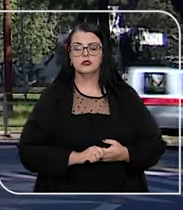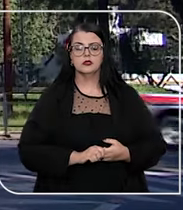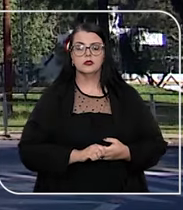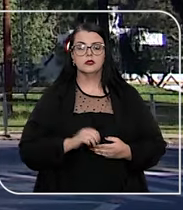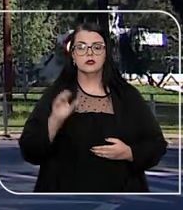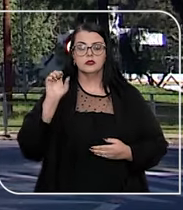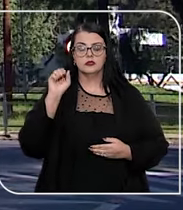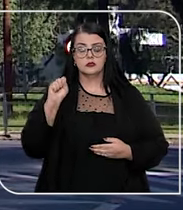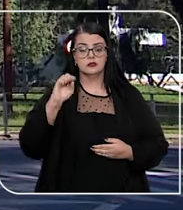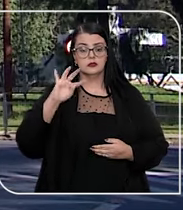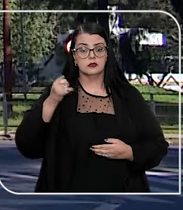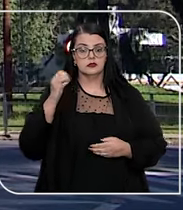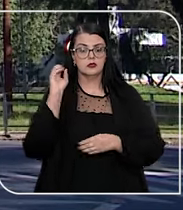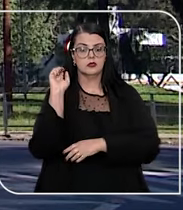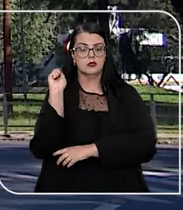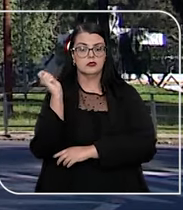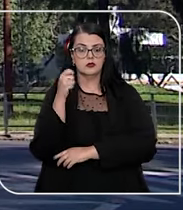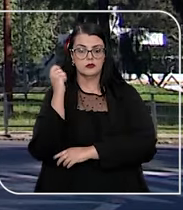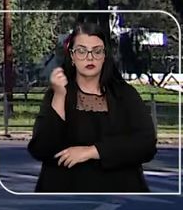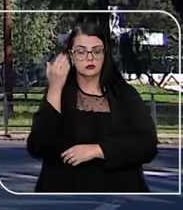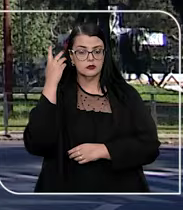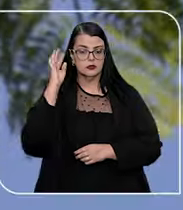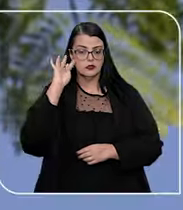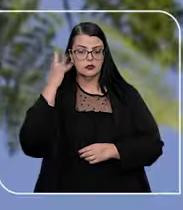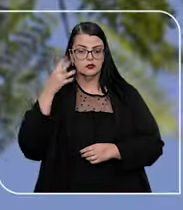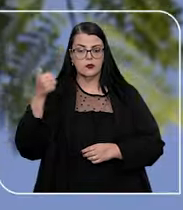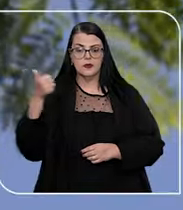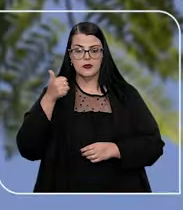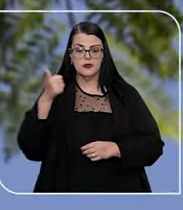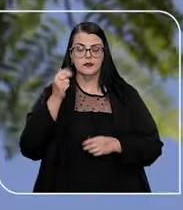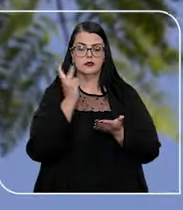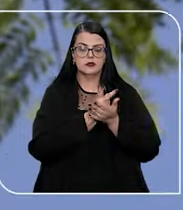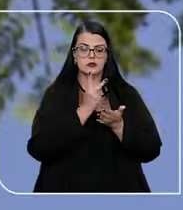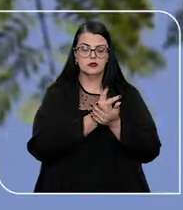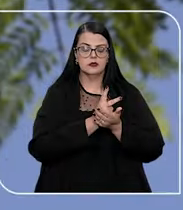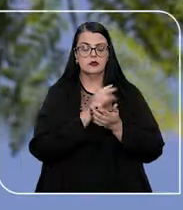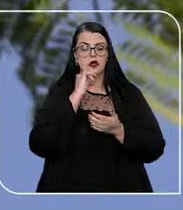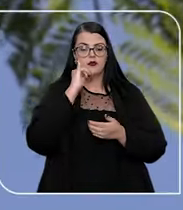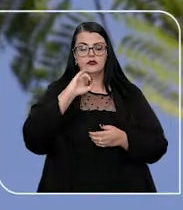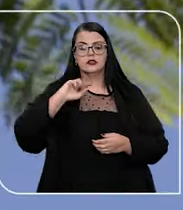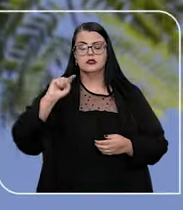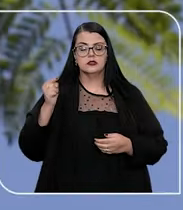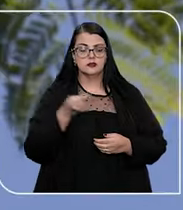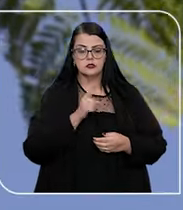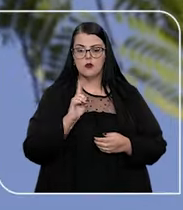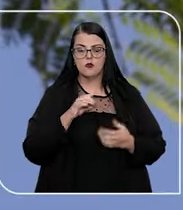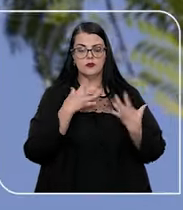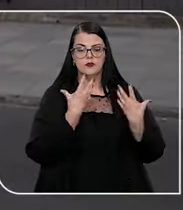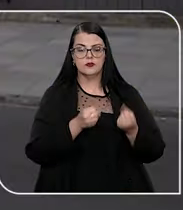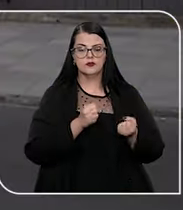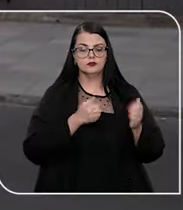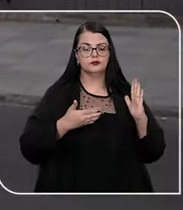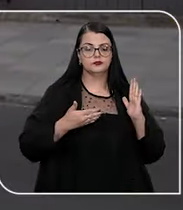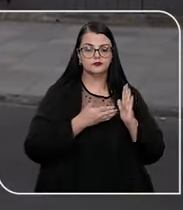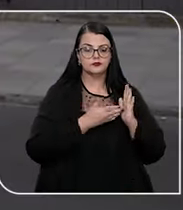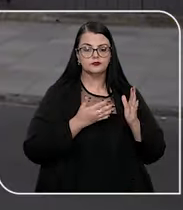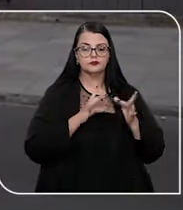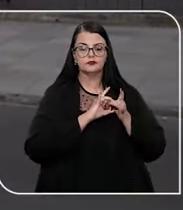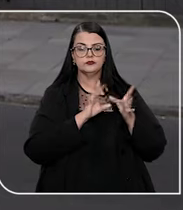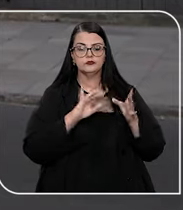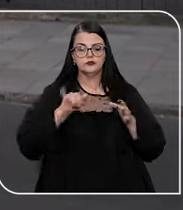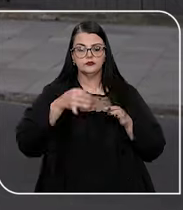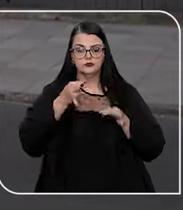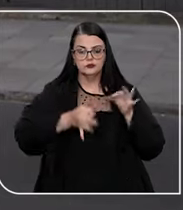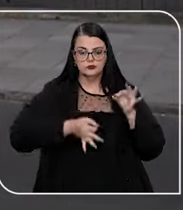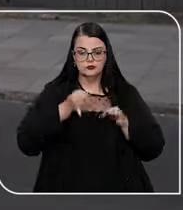Tribunal de Justiça do Rio Grande do Sul confirmou que havia decidido a primeira instância e Manteve a negativa da interdição porque na entrevista do